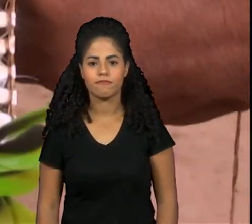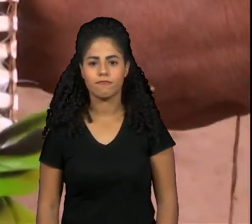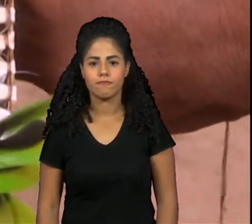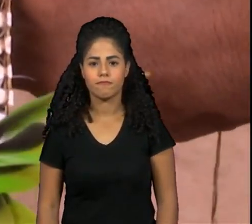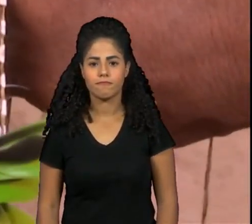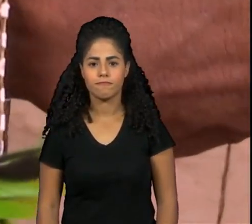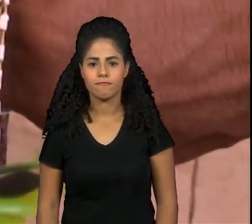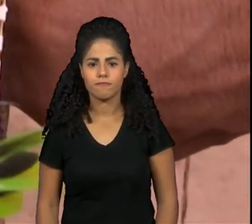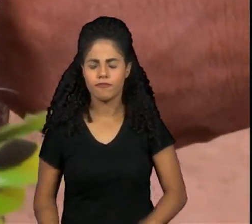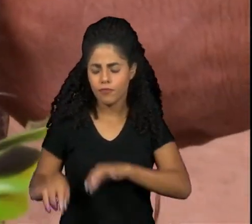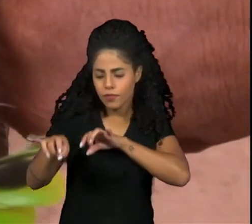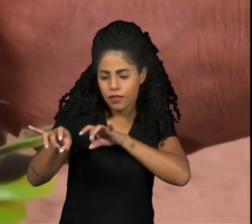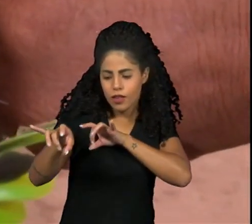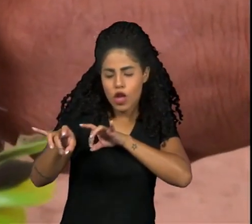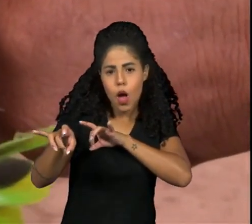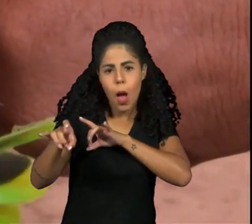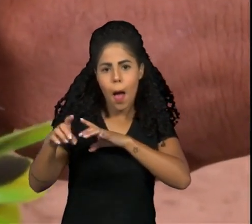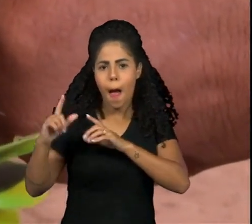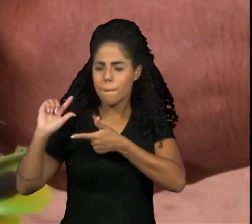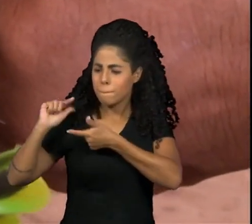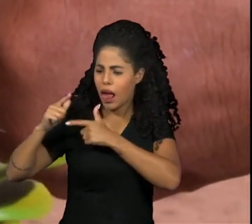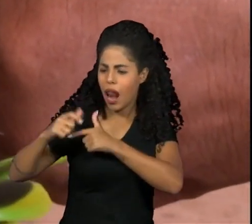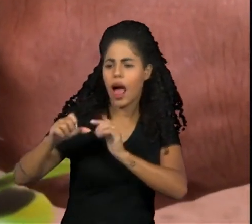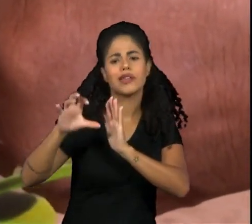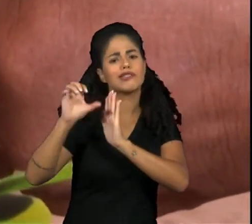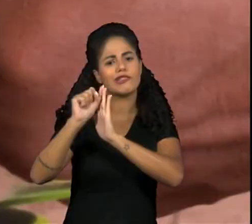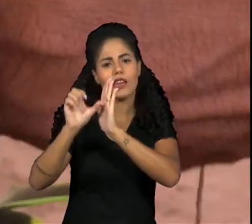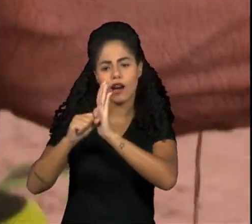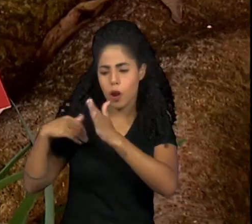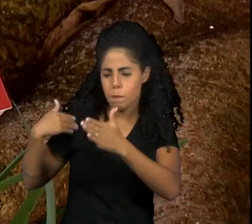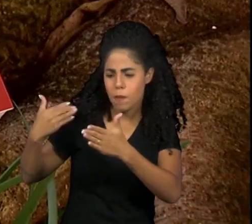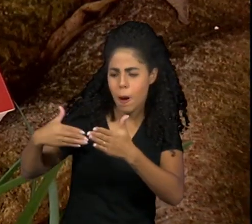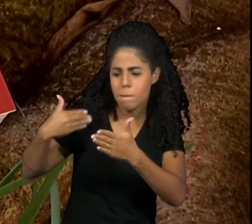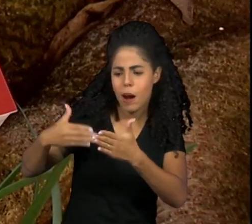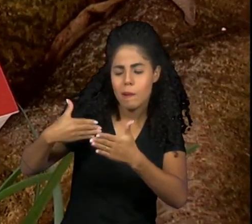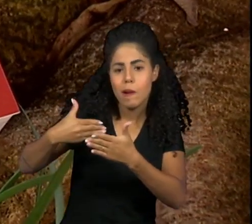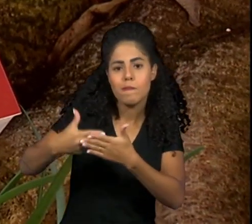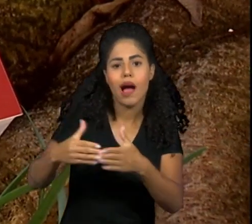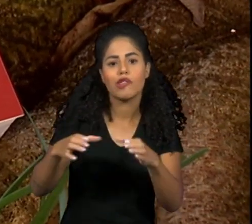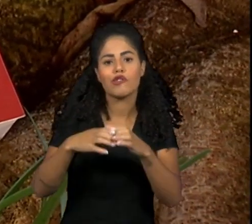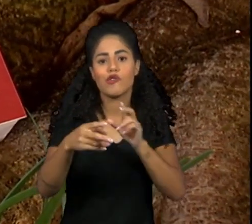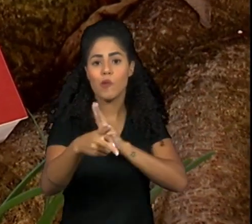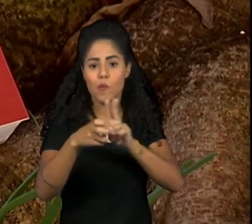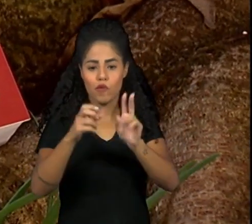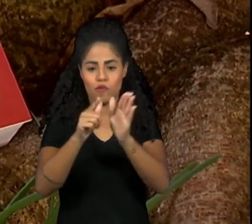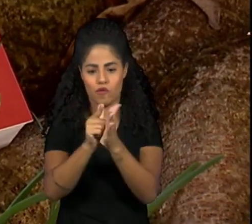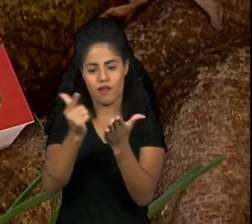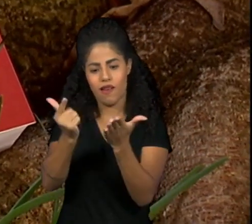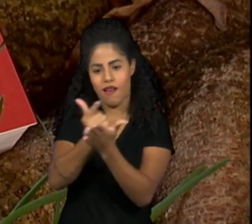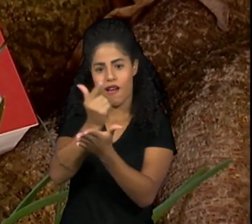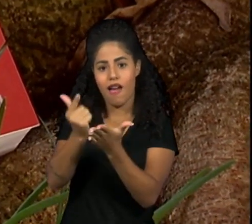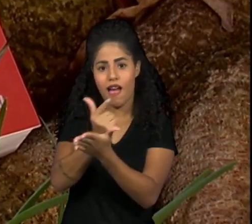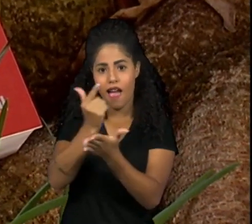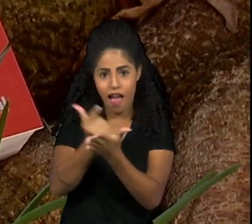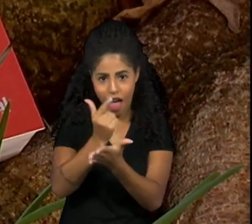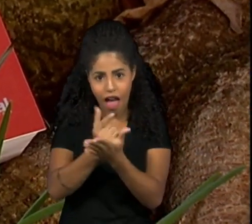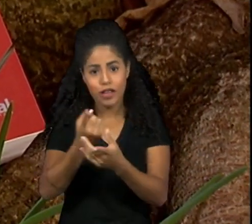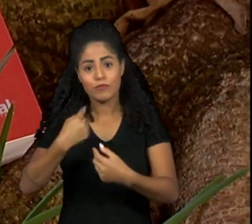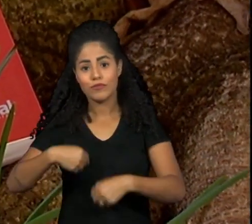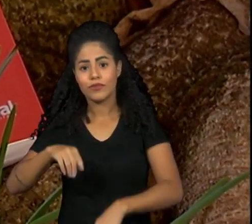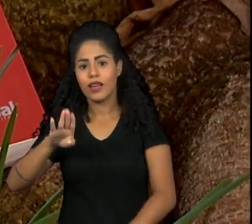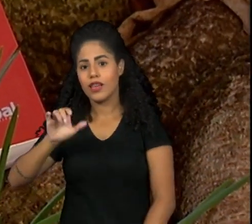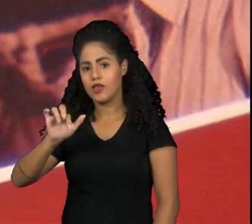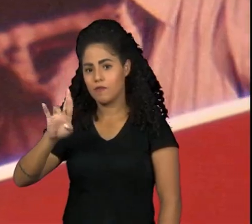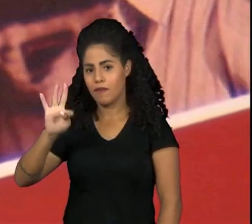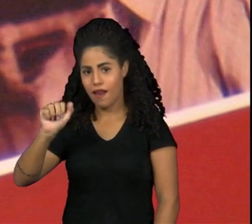Uma técnica apurada pelos séculos e pela destreza do povo Kaapor foi parar nas páginas dos livros dos antropólogos Berta e